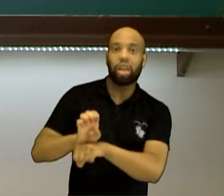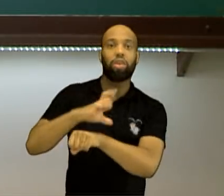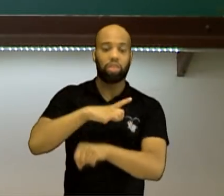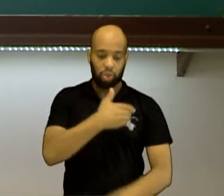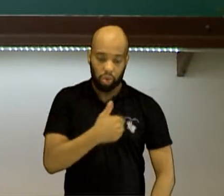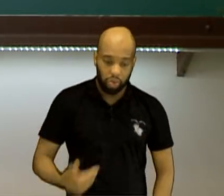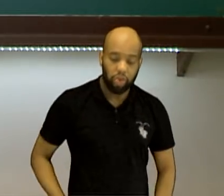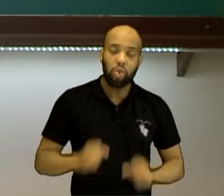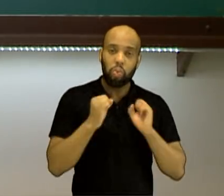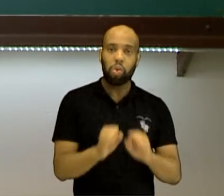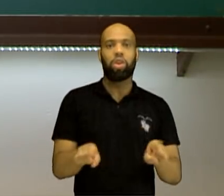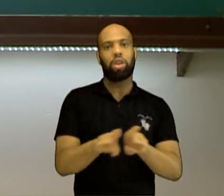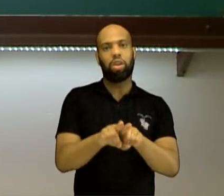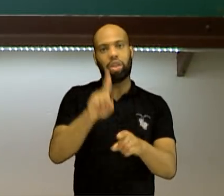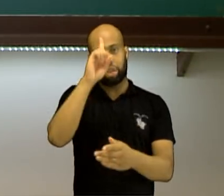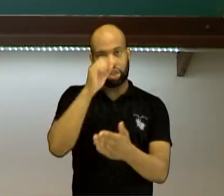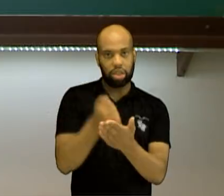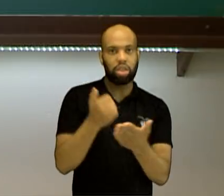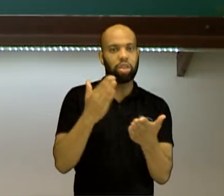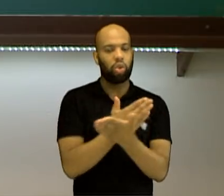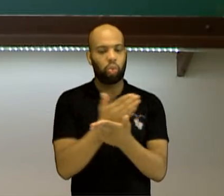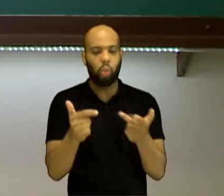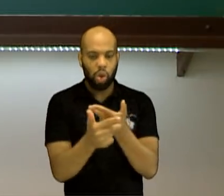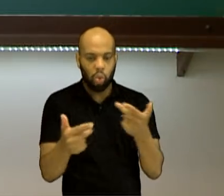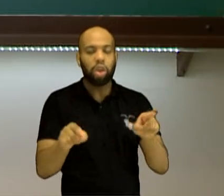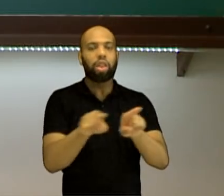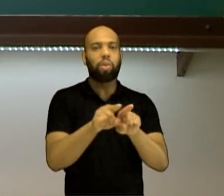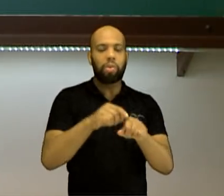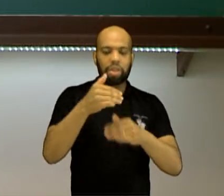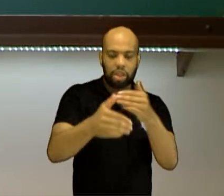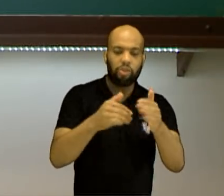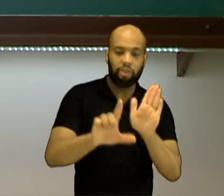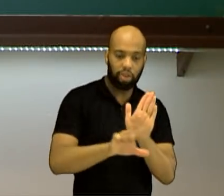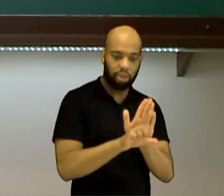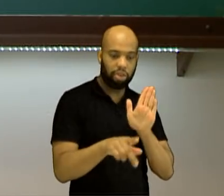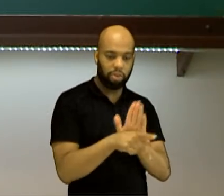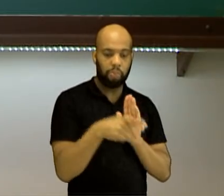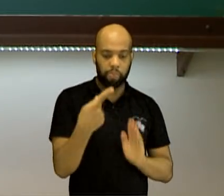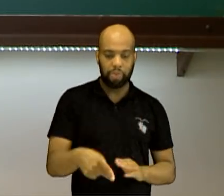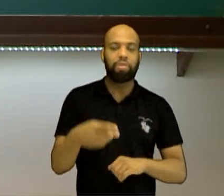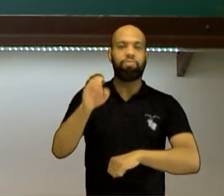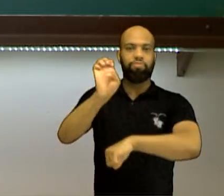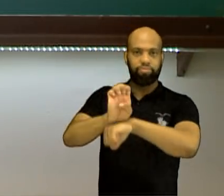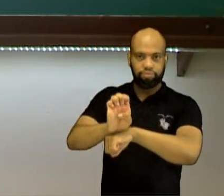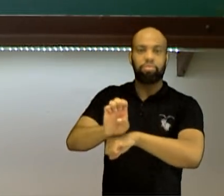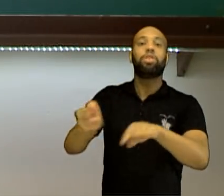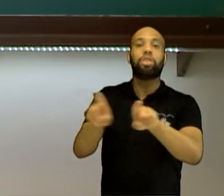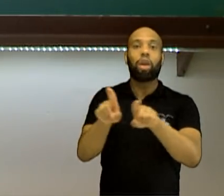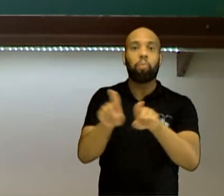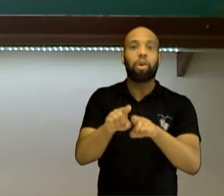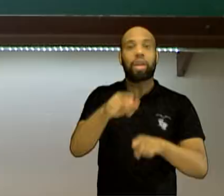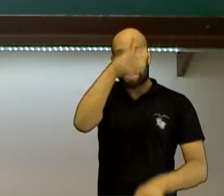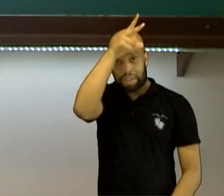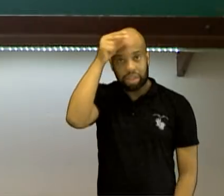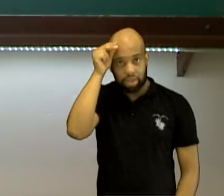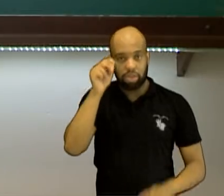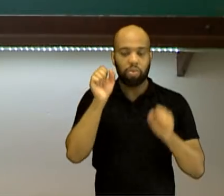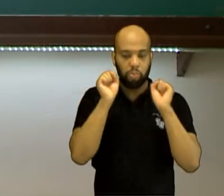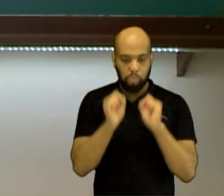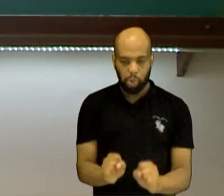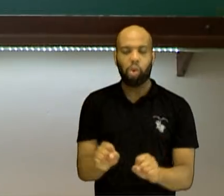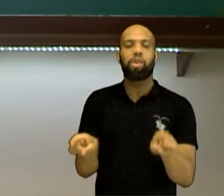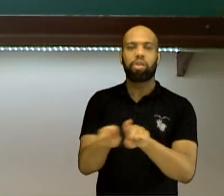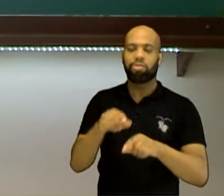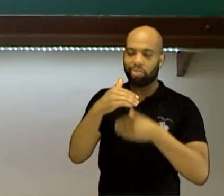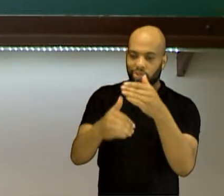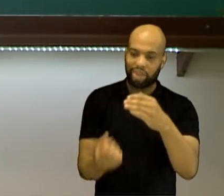estaduais podem também desenvolver leis no âmbito estadual e os municípios também, os prefeitos também podem, né, desenvolver